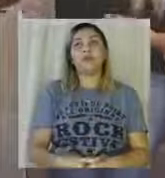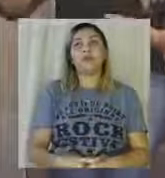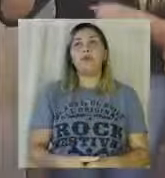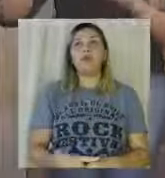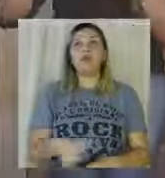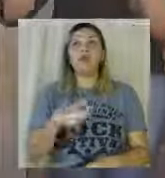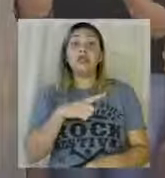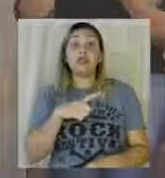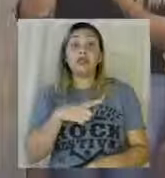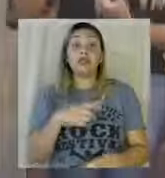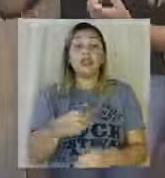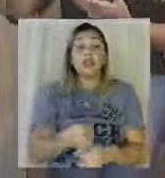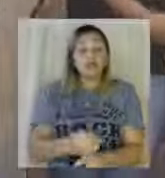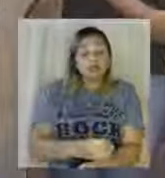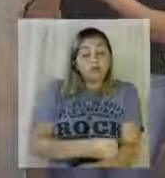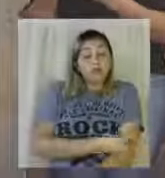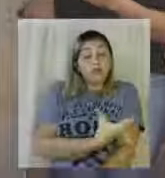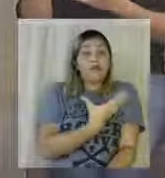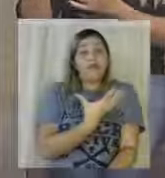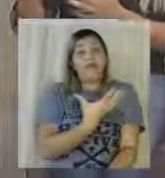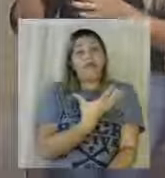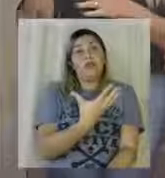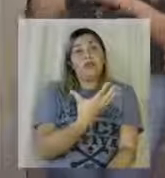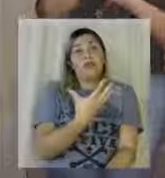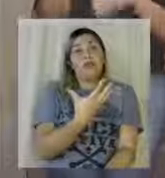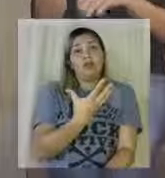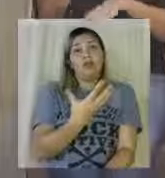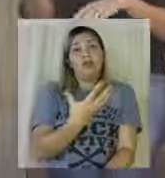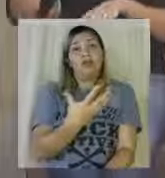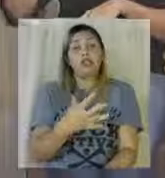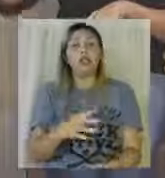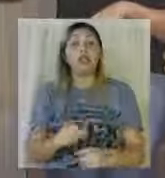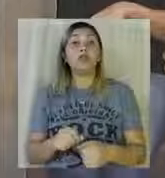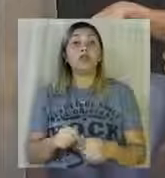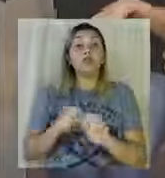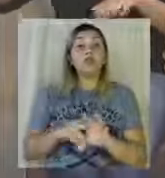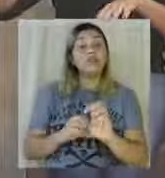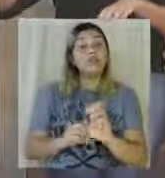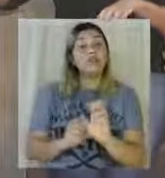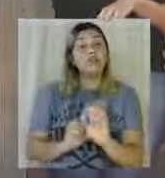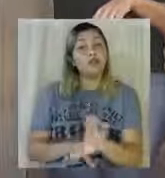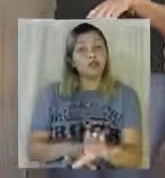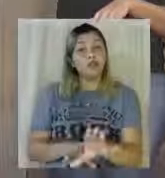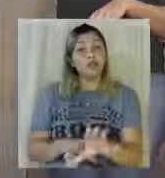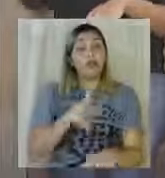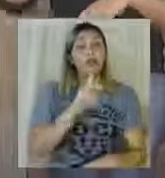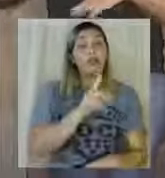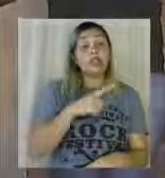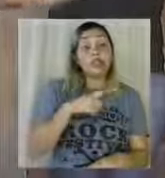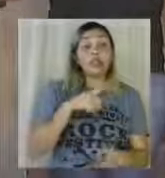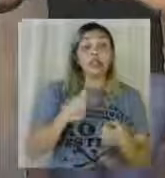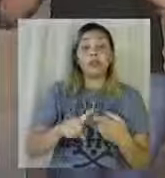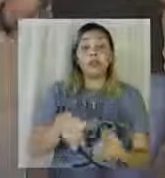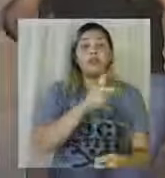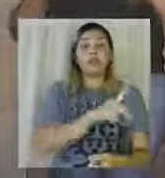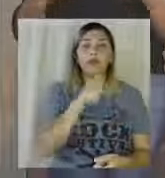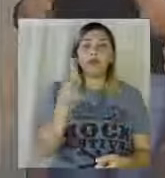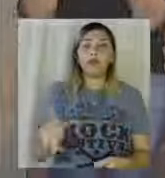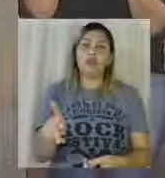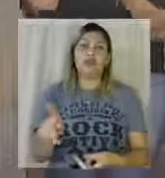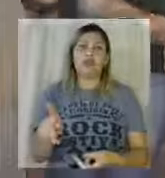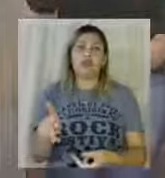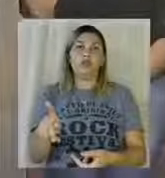Tem que ter o desejo de se esforçar, de ensinar, de ter professores melhores,